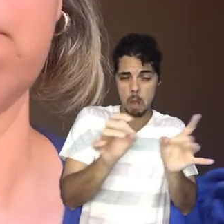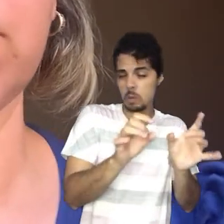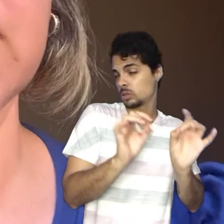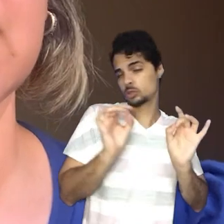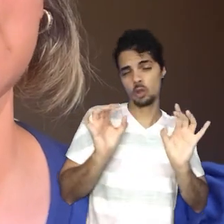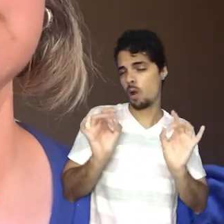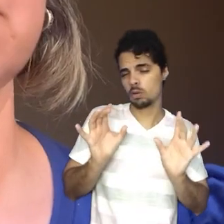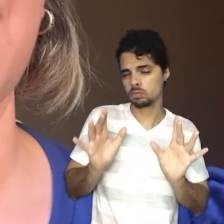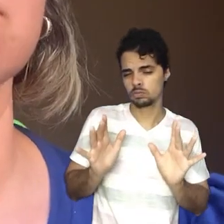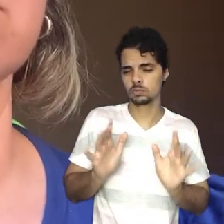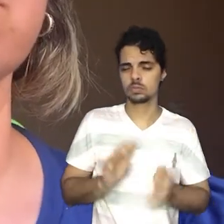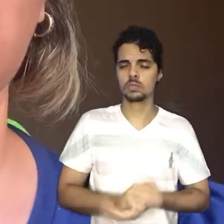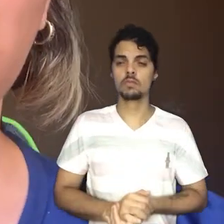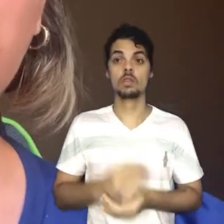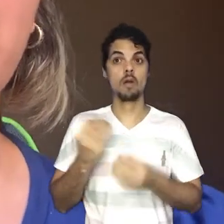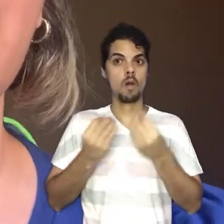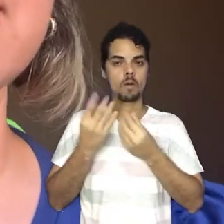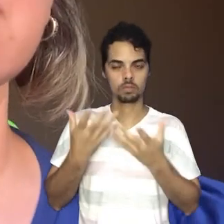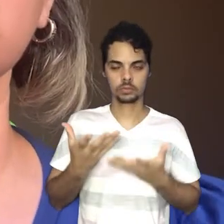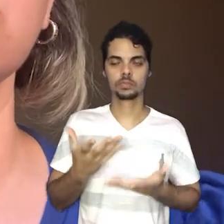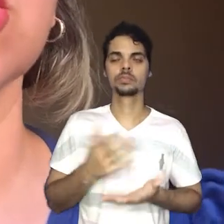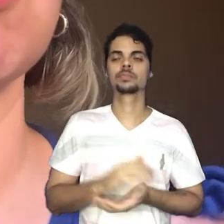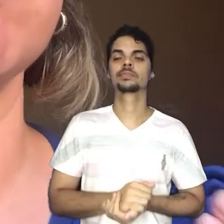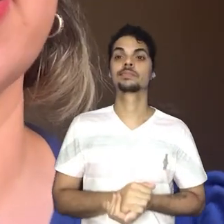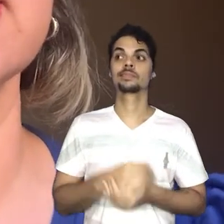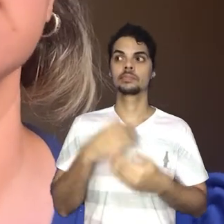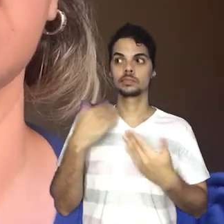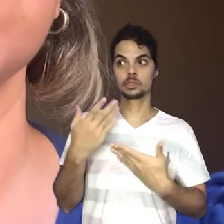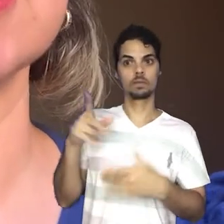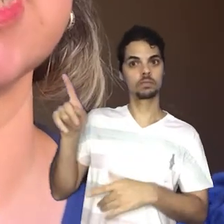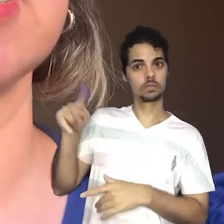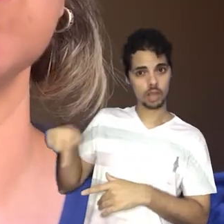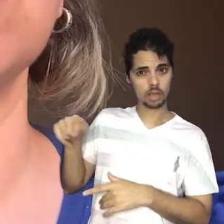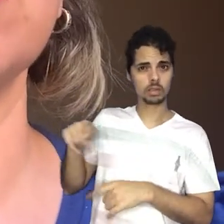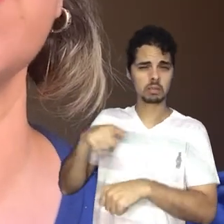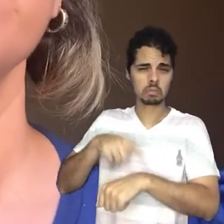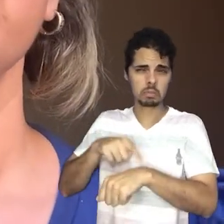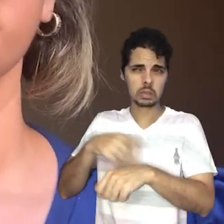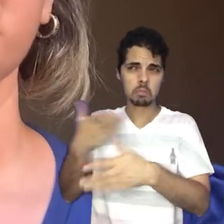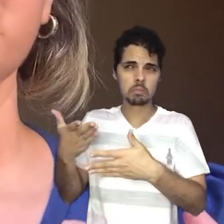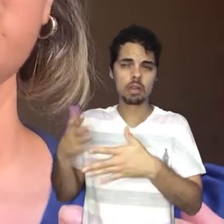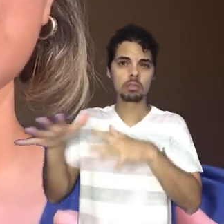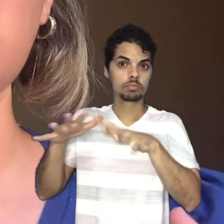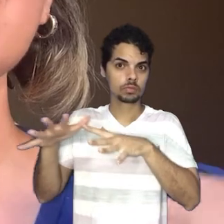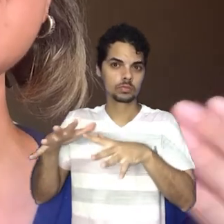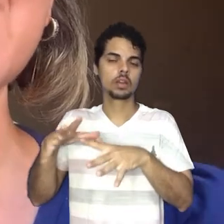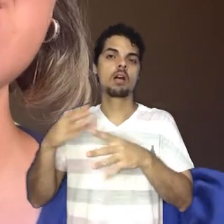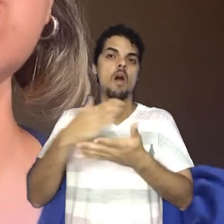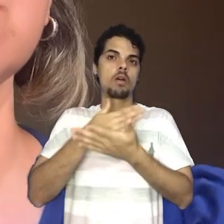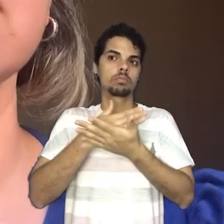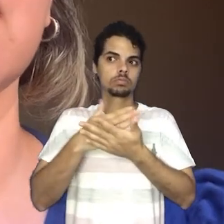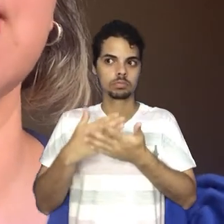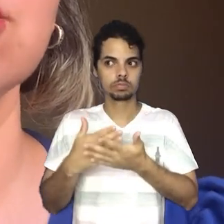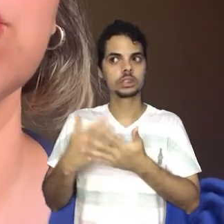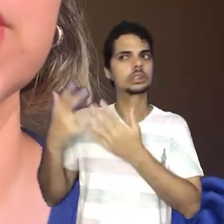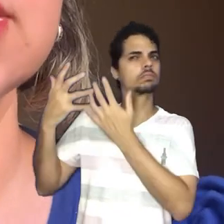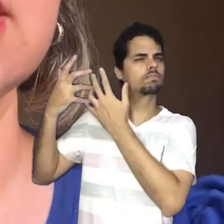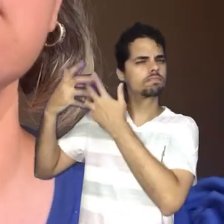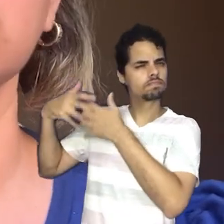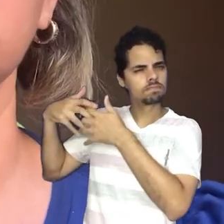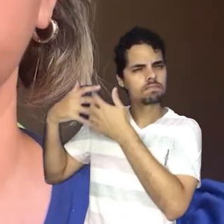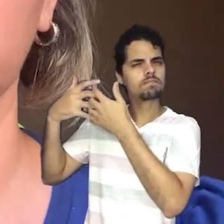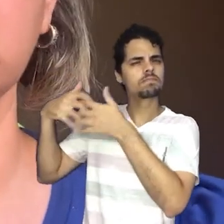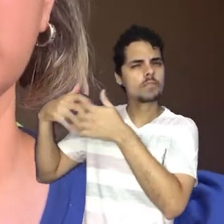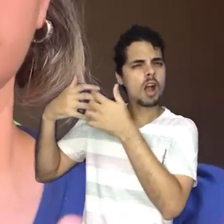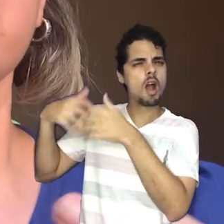naquele tempo e naquele espaço. Ora, aí a gente já começa a fazer uma série de indagações